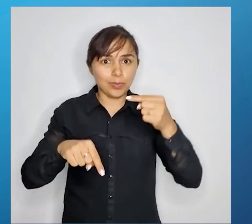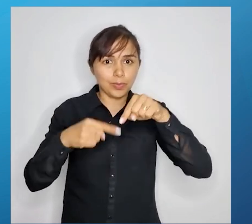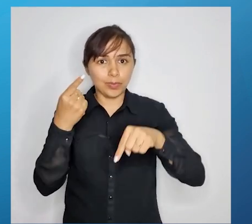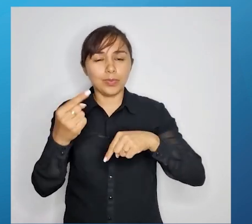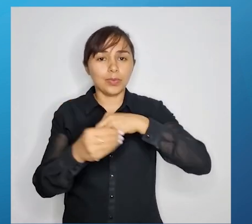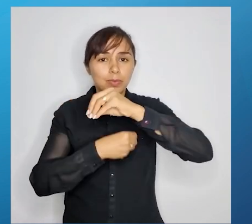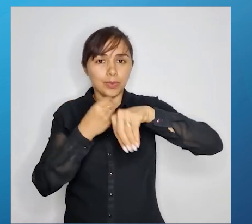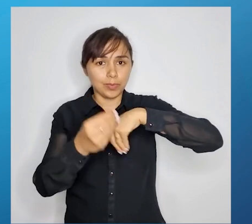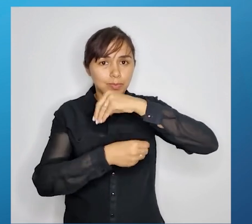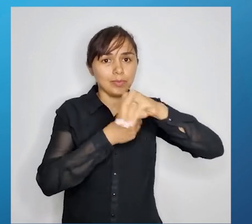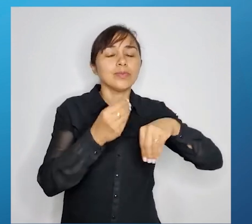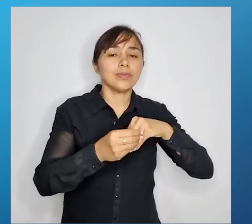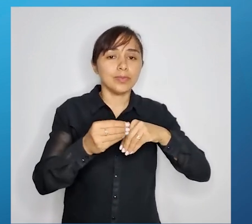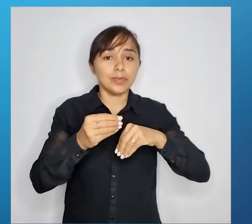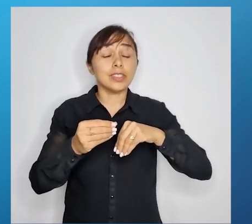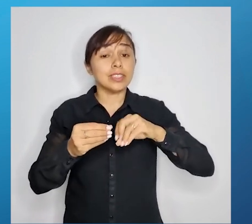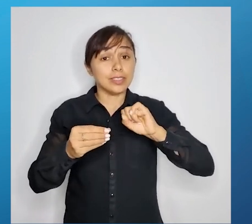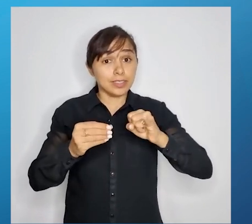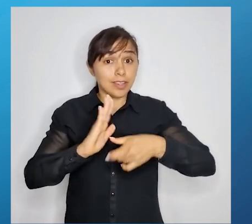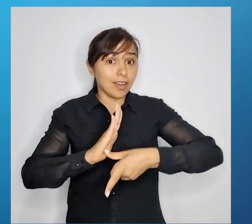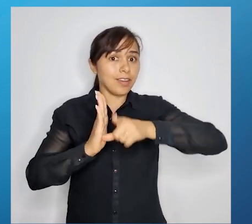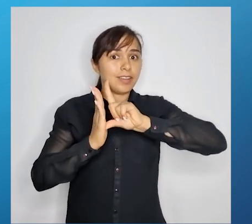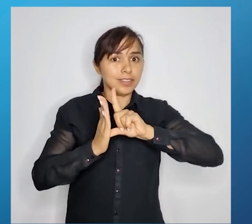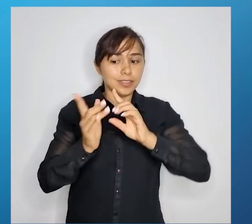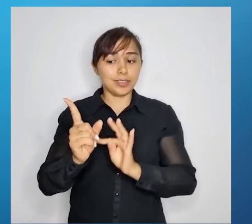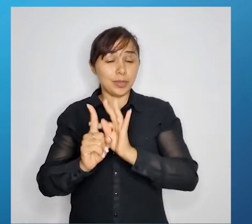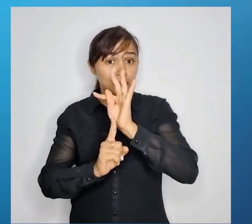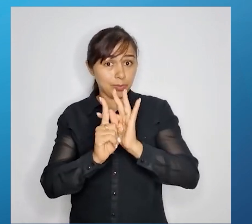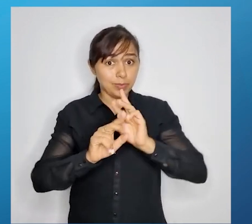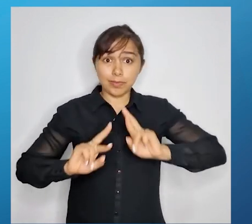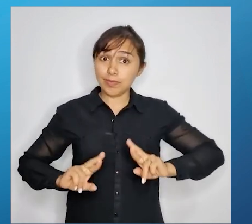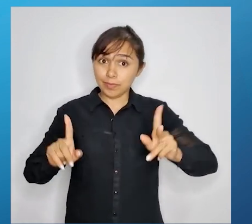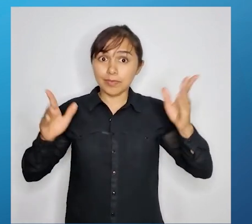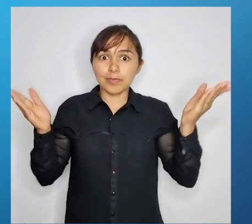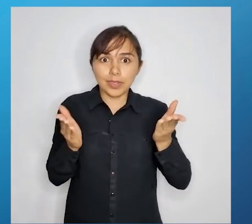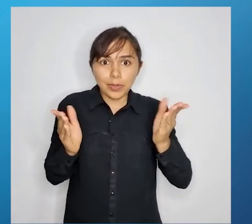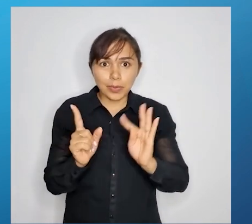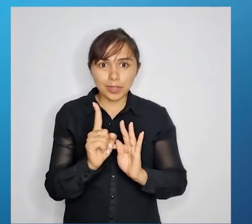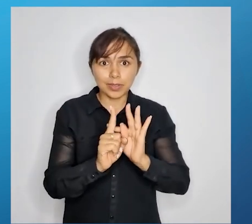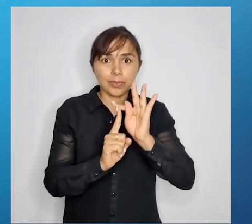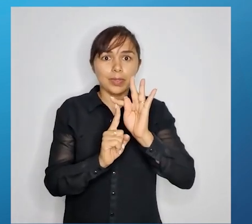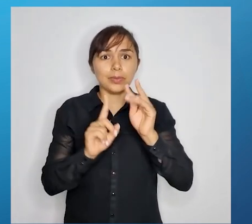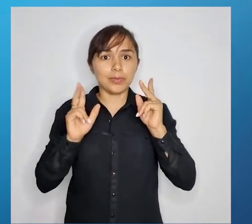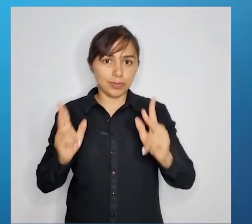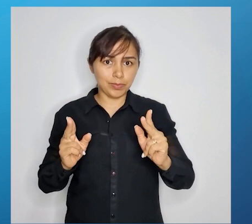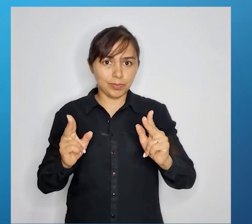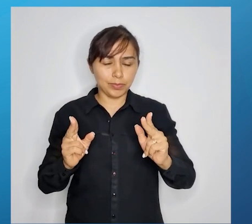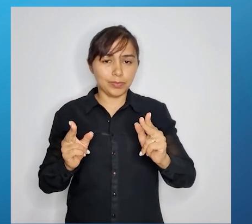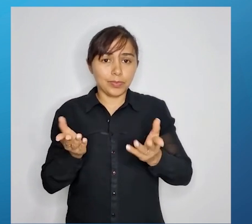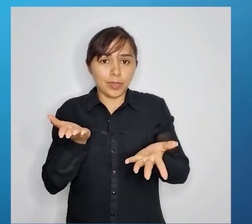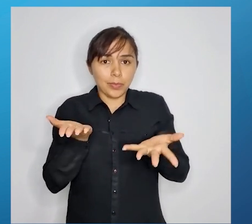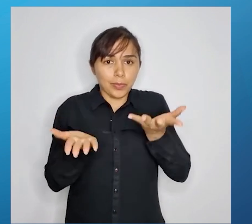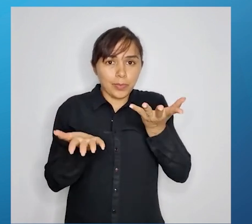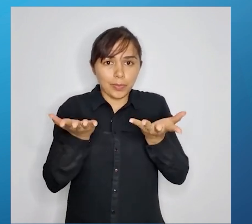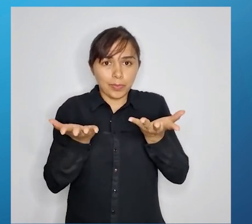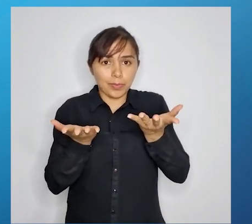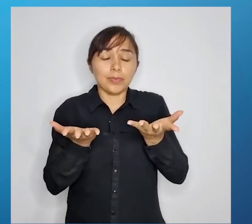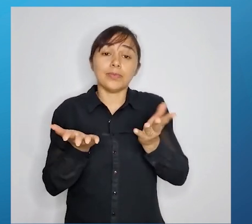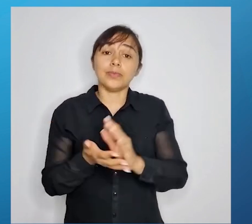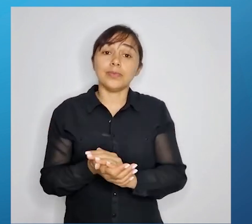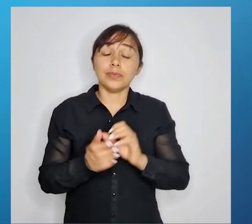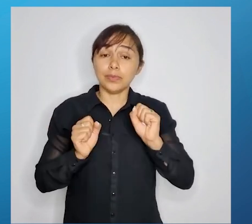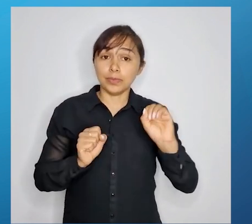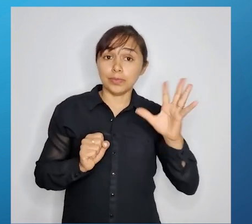estavam inicialmente em temperaturas diferentes passam a ter a mesma temperatura. Ela ocorre por meio do contato físico entre sólidos